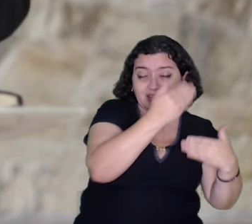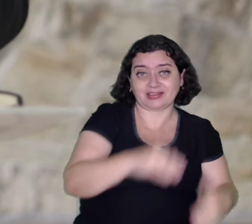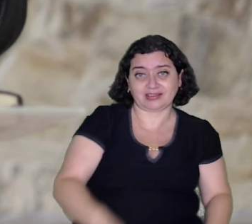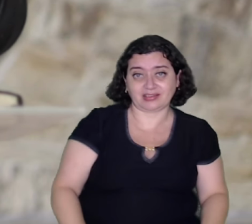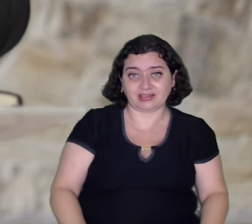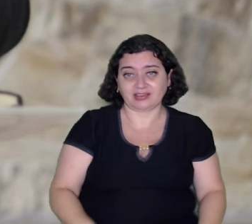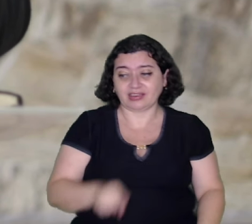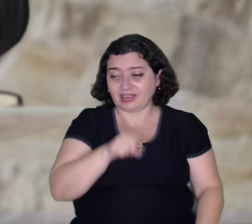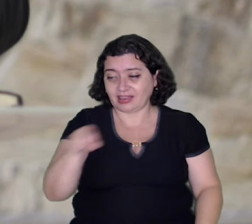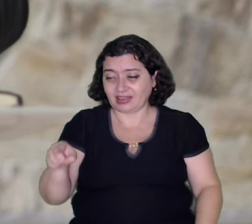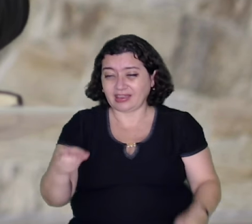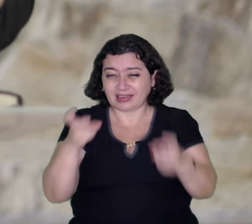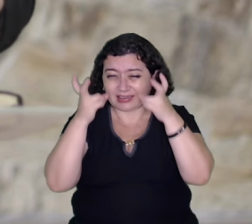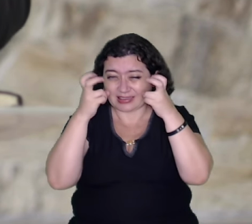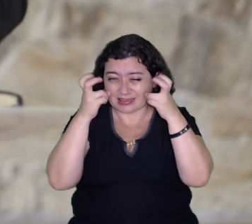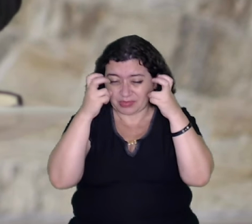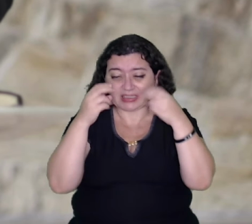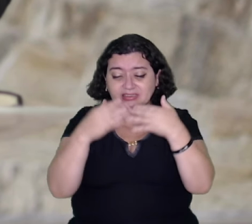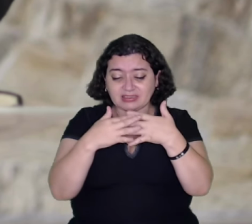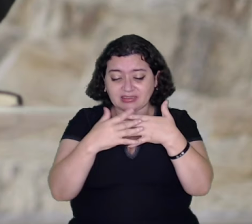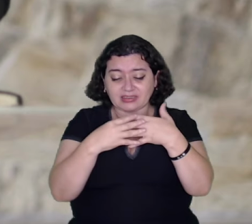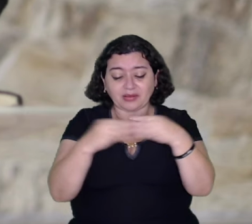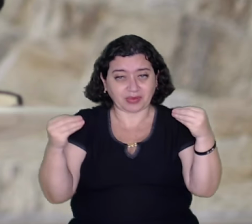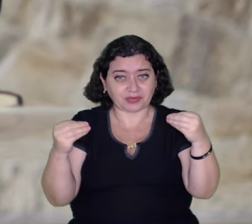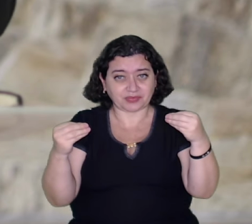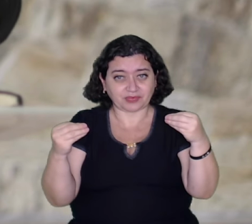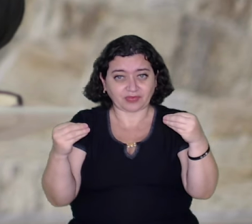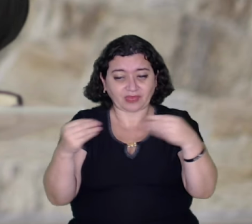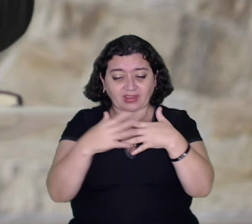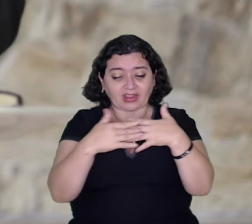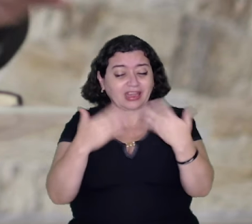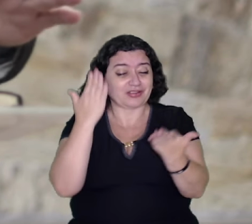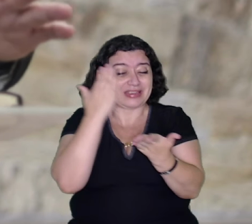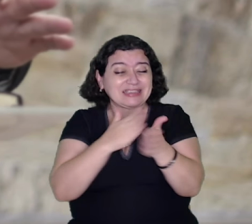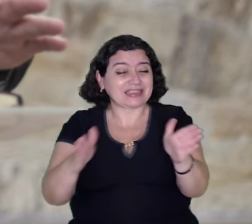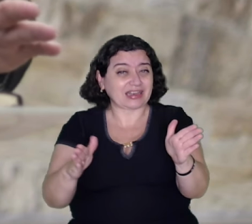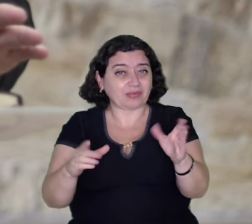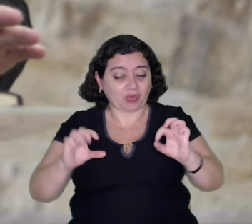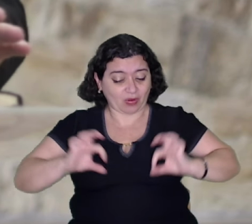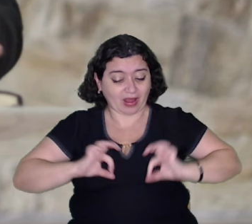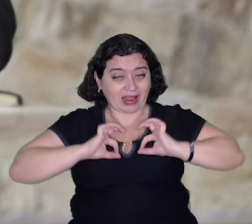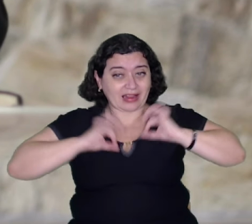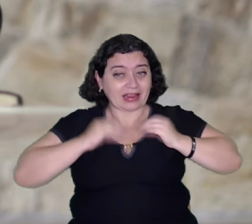eles perceberam a bênção. Eles foram curados. A doença não existia mais, a lepra saiu.